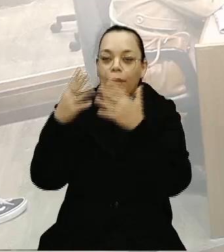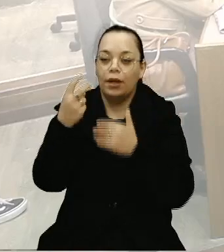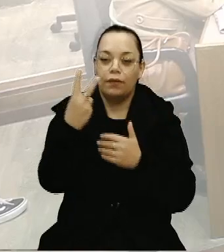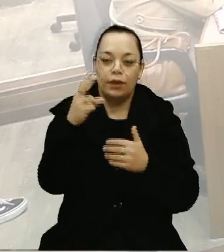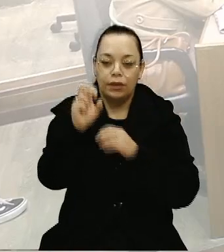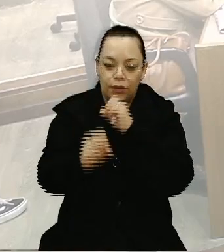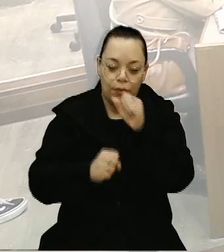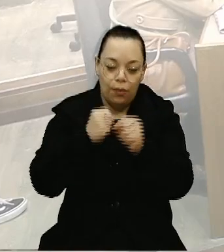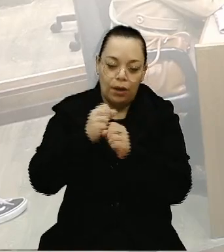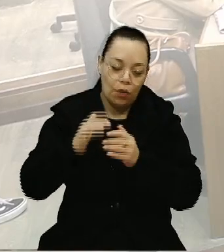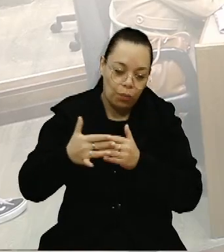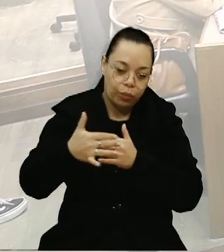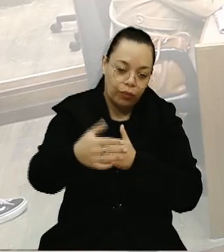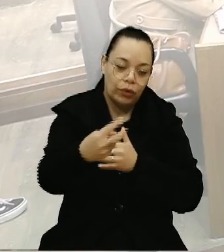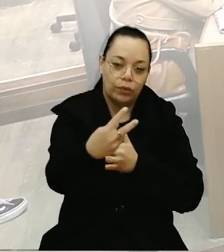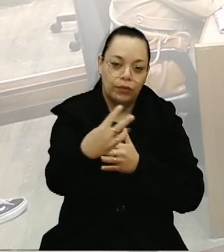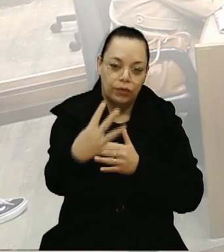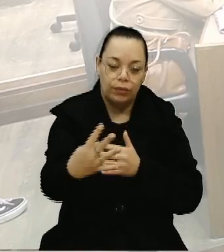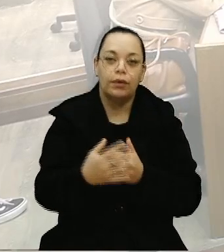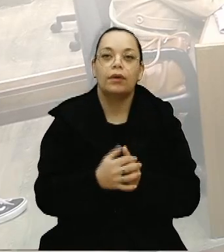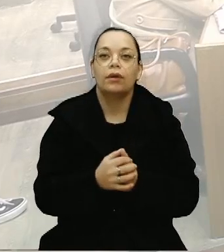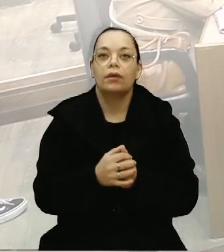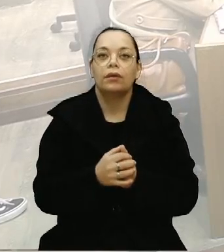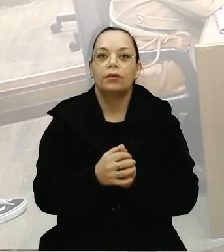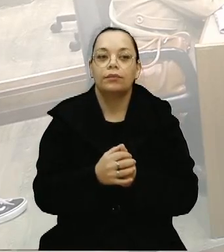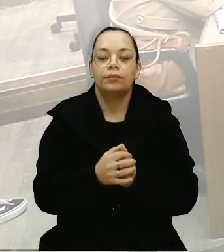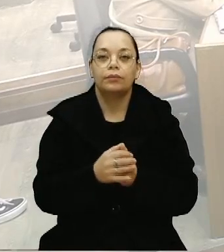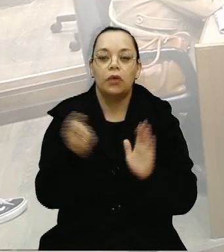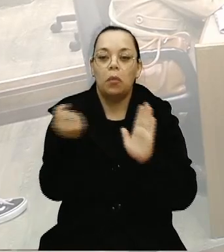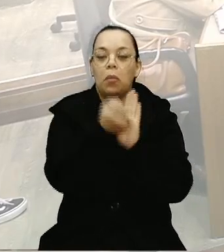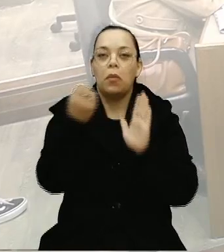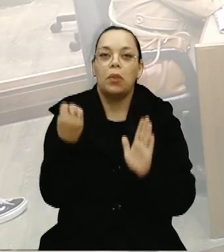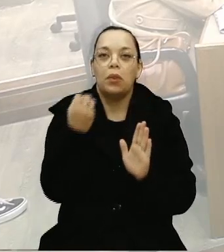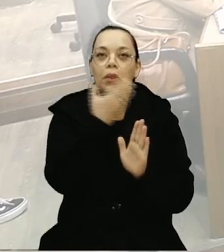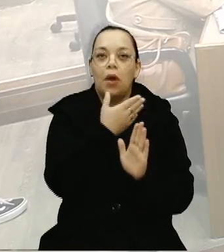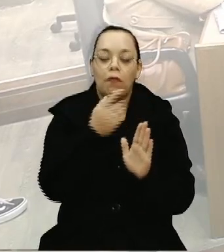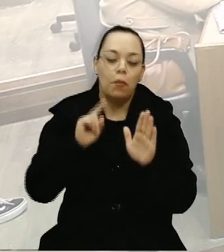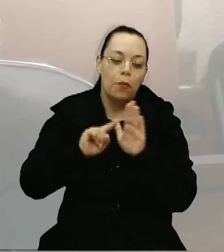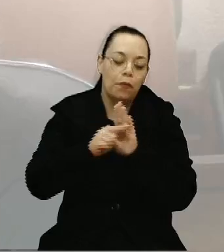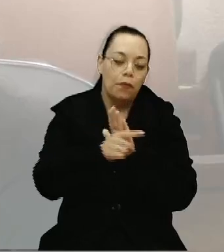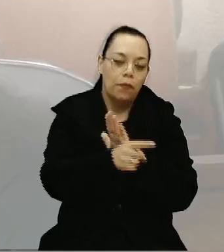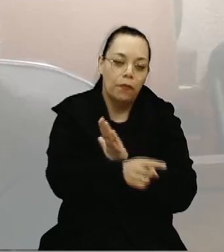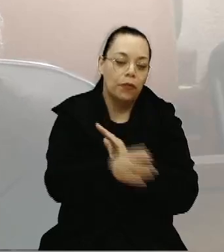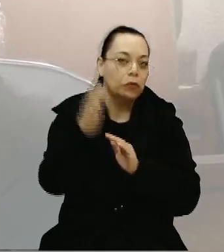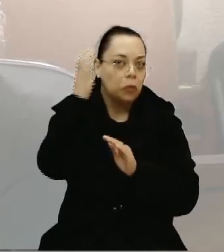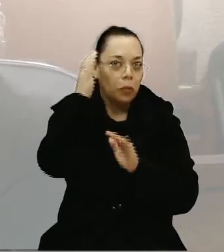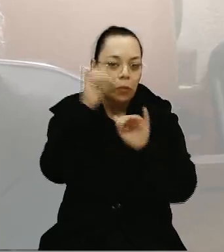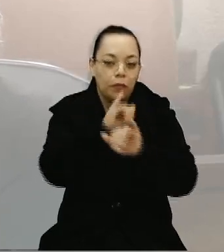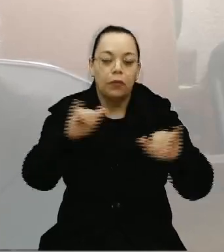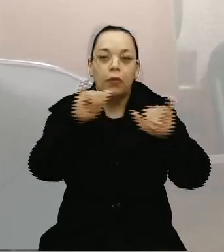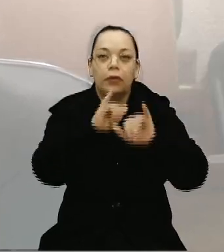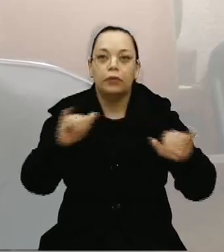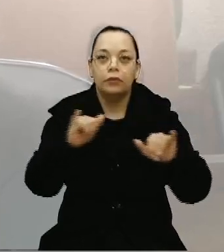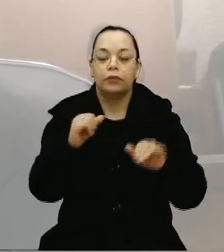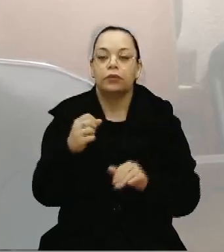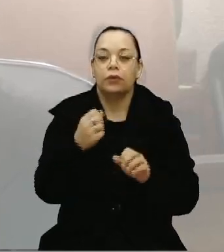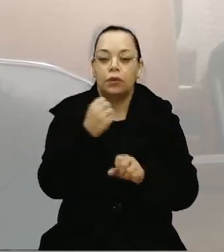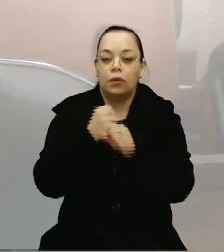de trajetória em 2024, marcada por inovações e uma profunda conexão com seus ouvintes. Desde o ano